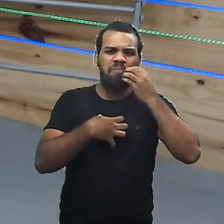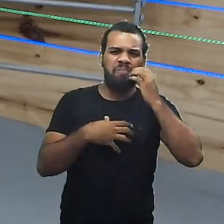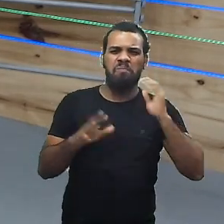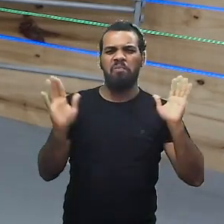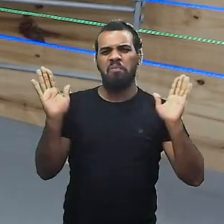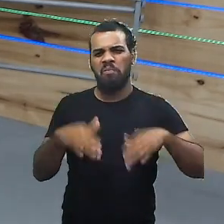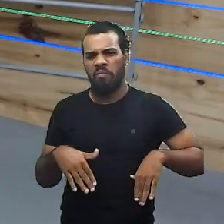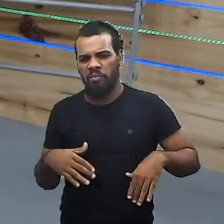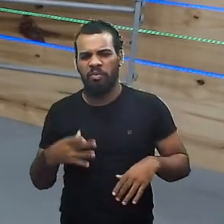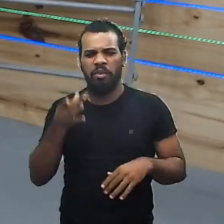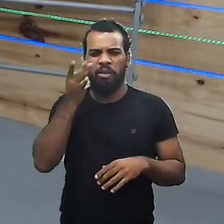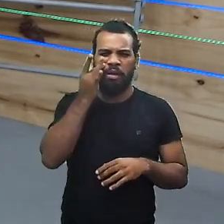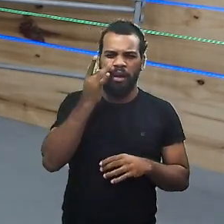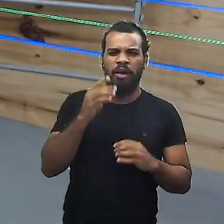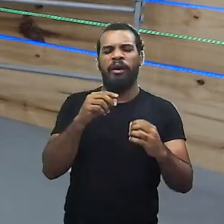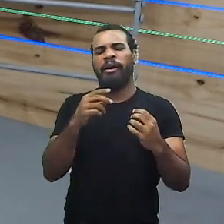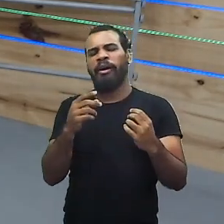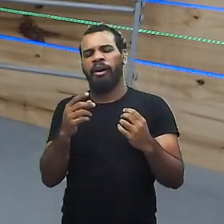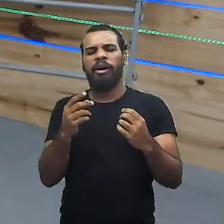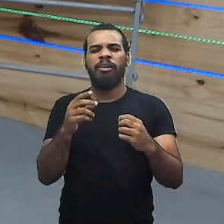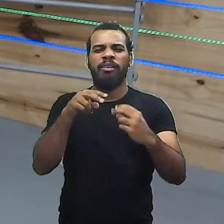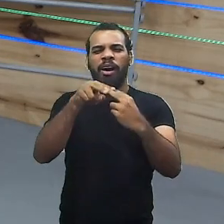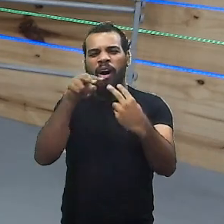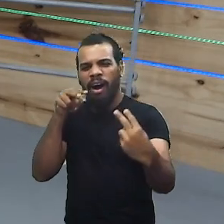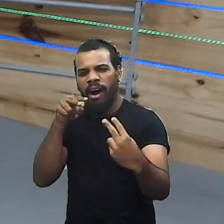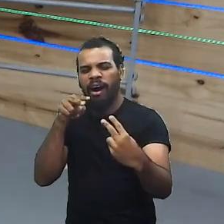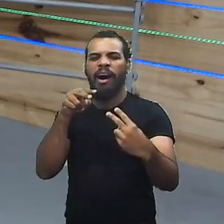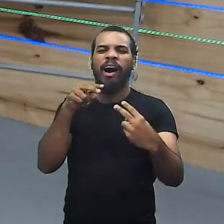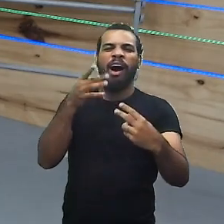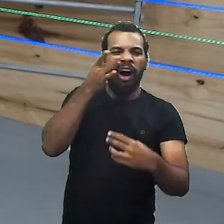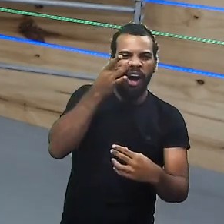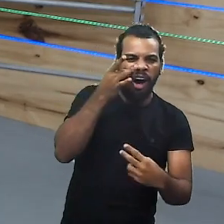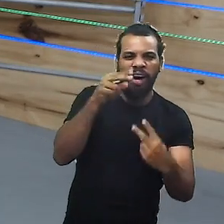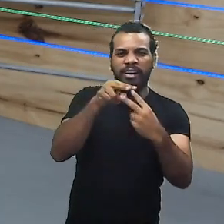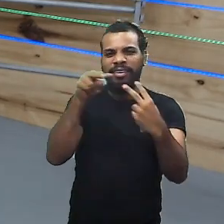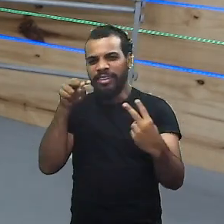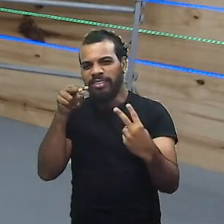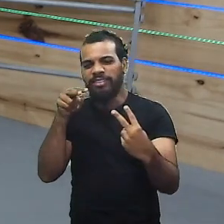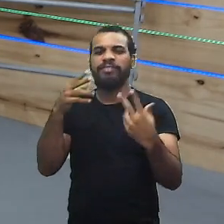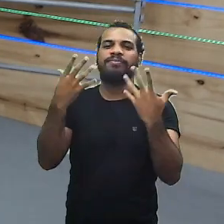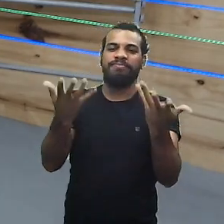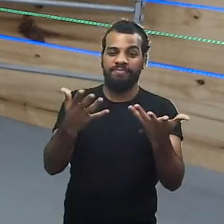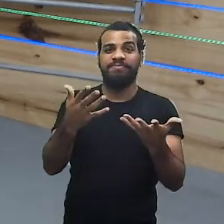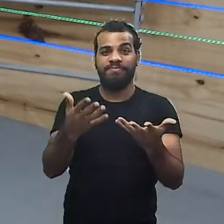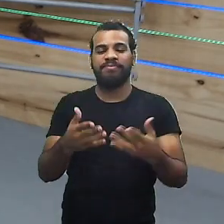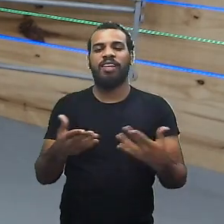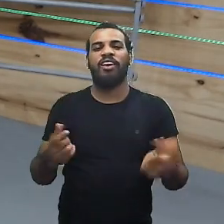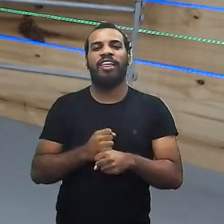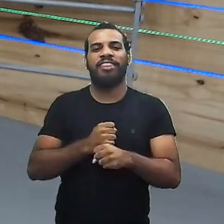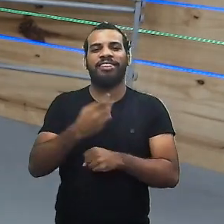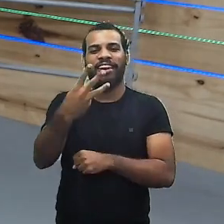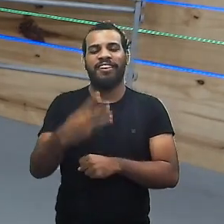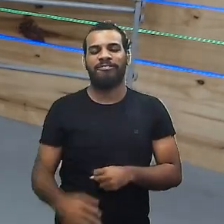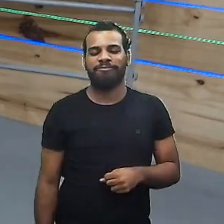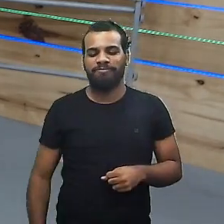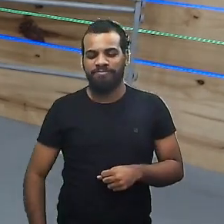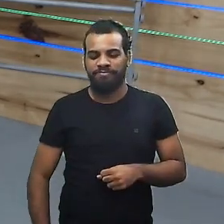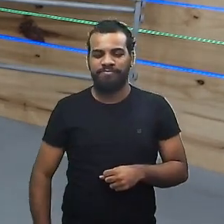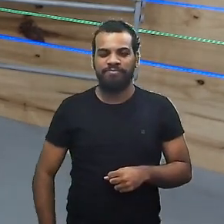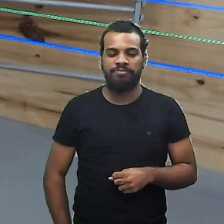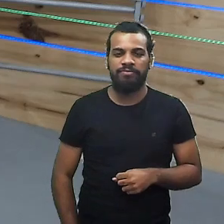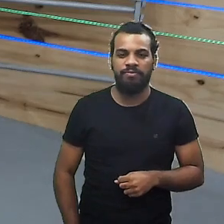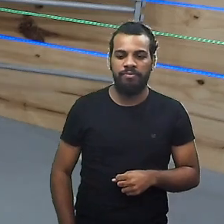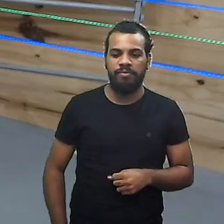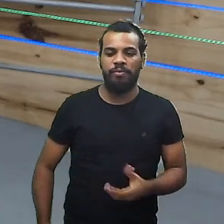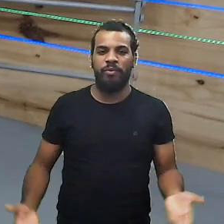pouquinho presencial, um pouquinho online, não é verdade? Ano de pandemia, a gente vai se reinventando. Robertão, ano 3, né, Robertão? E hoje, terça-feira